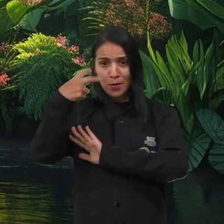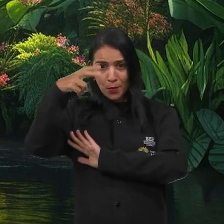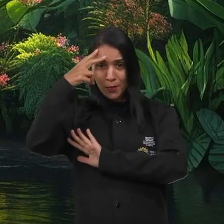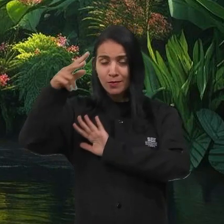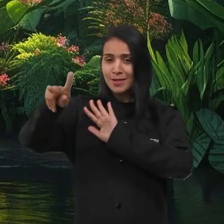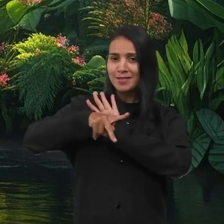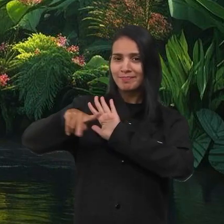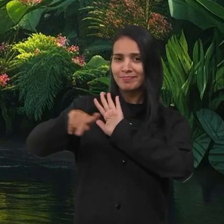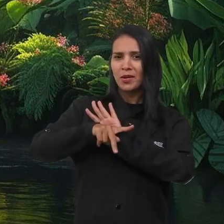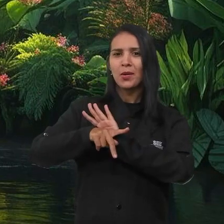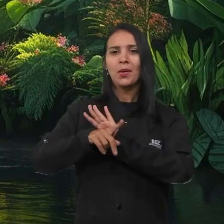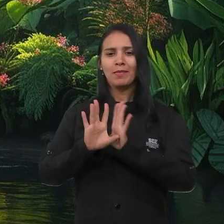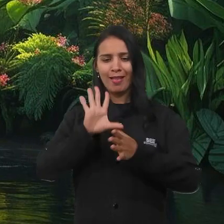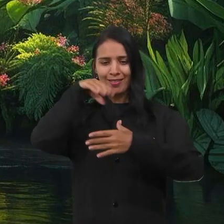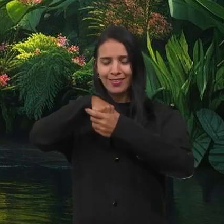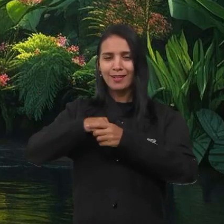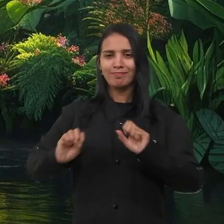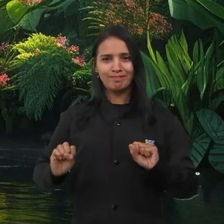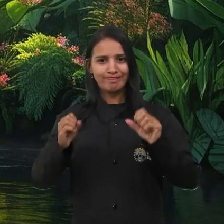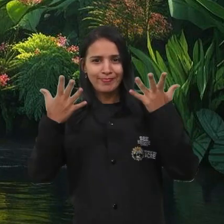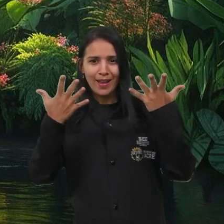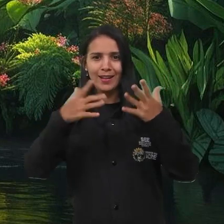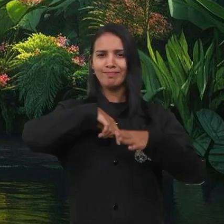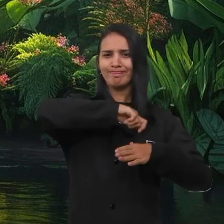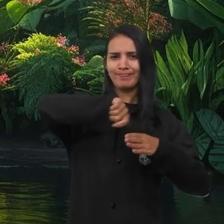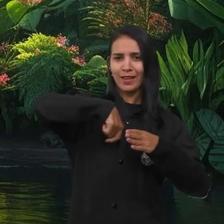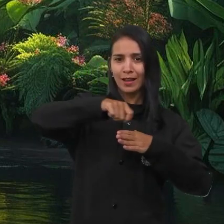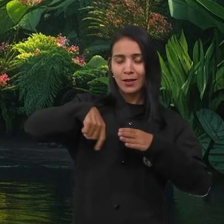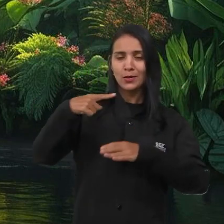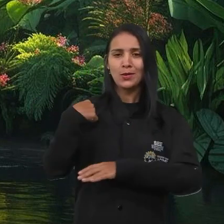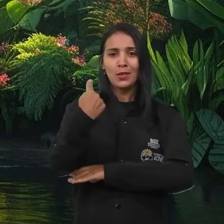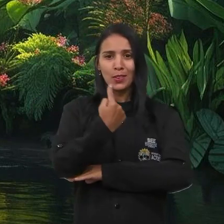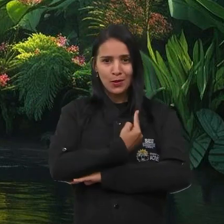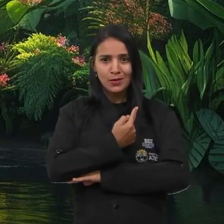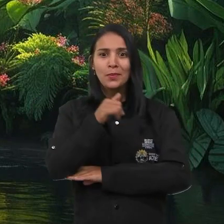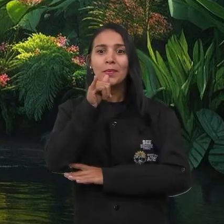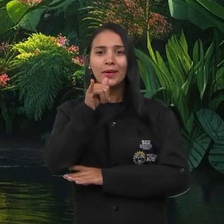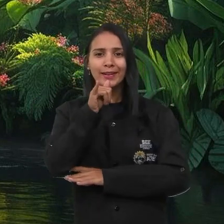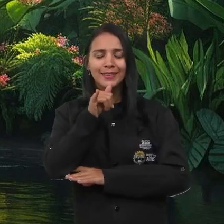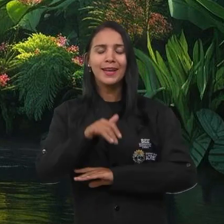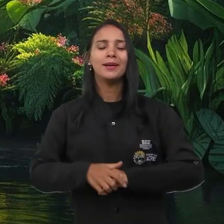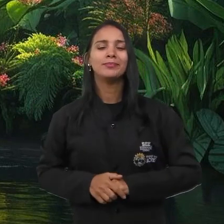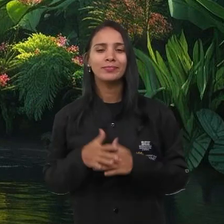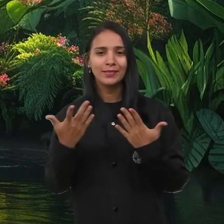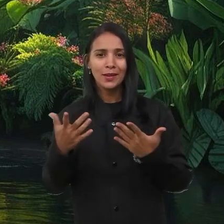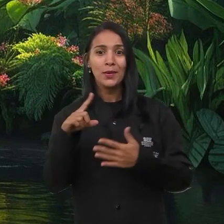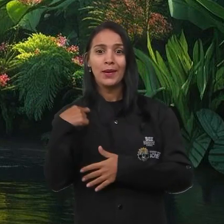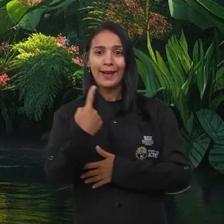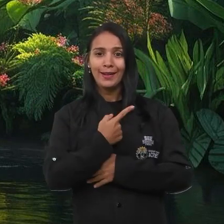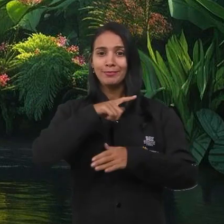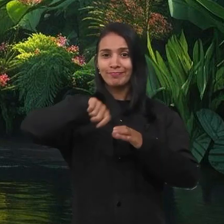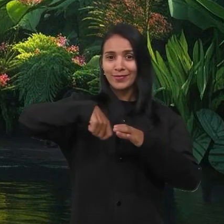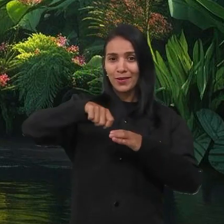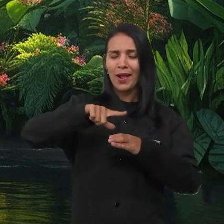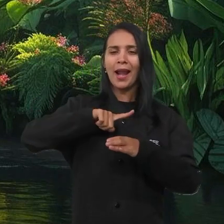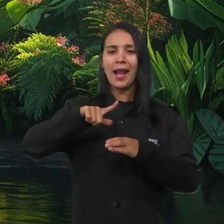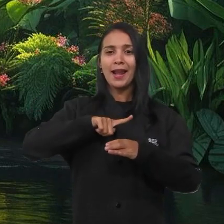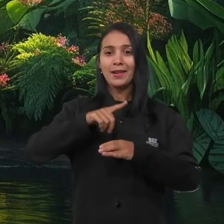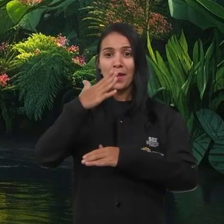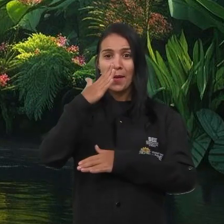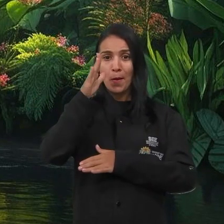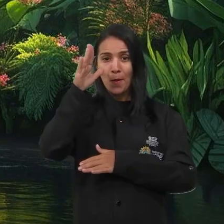expressa nas nossas festas, na nossa culinária. Vamos ver exemplos? Na culinária a gente tem o famoso